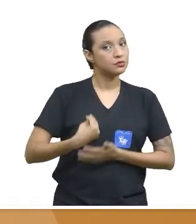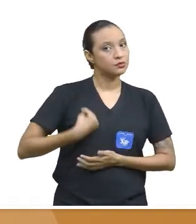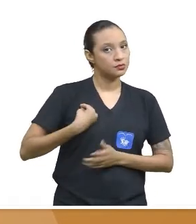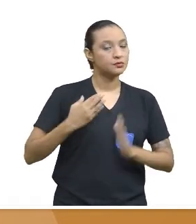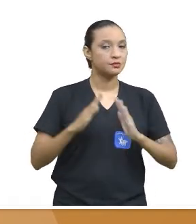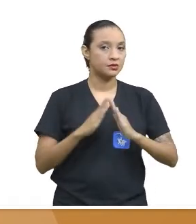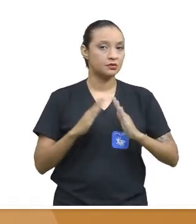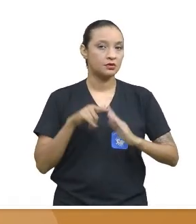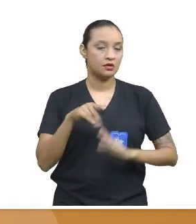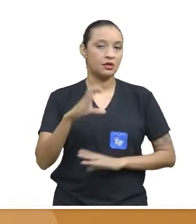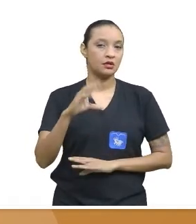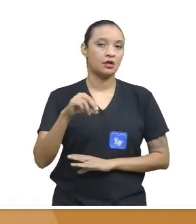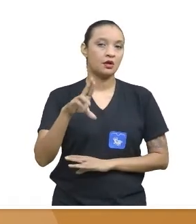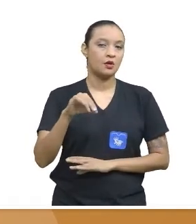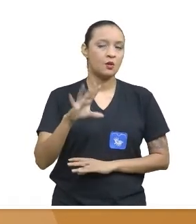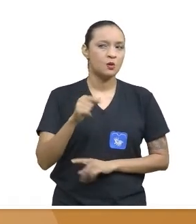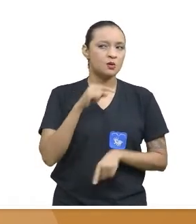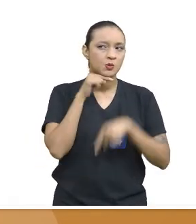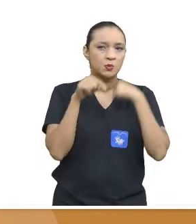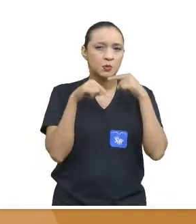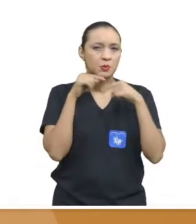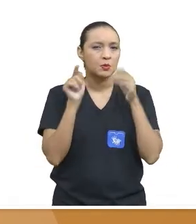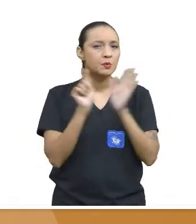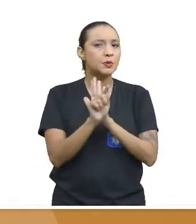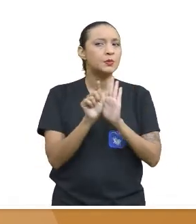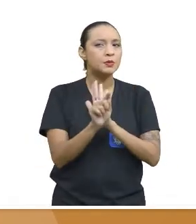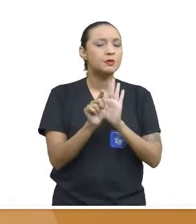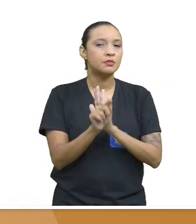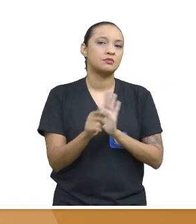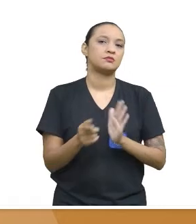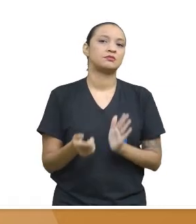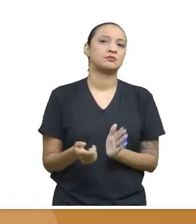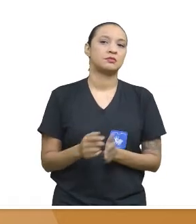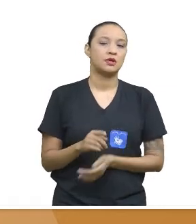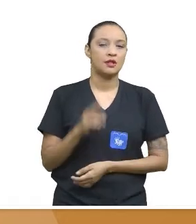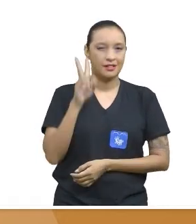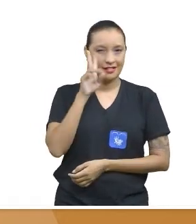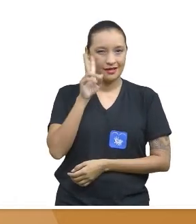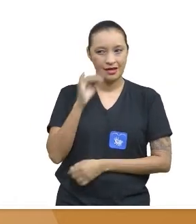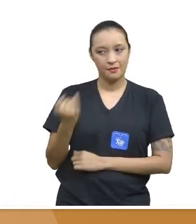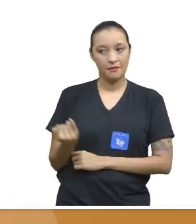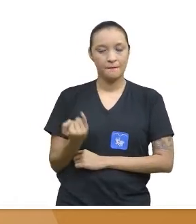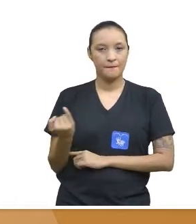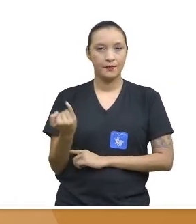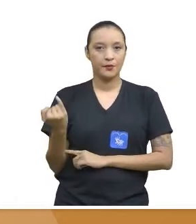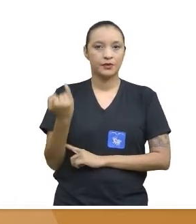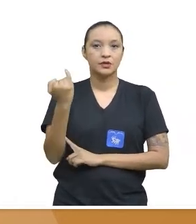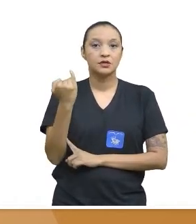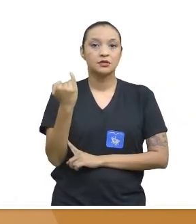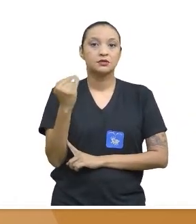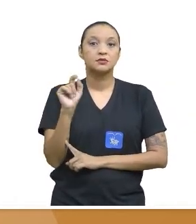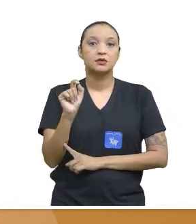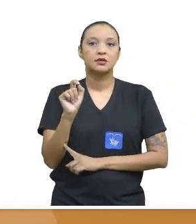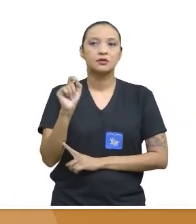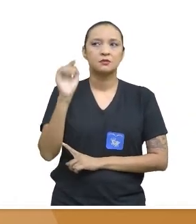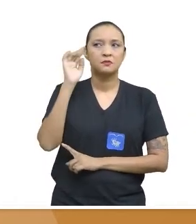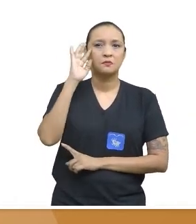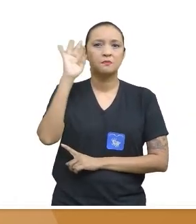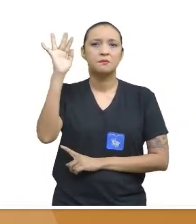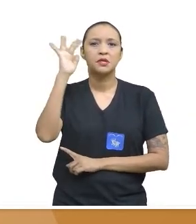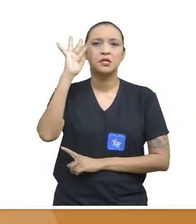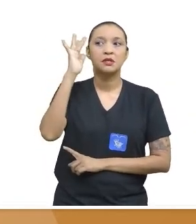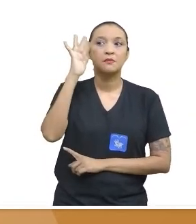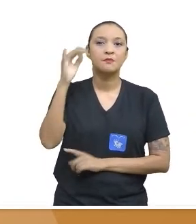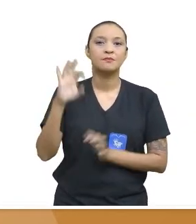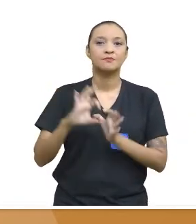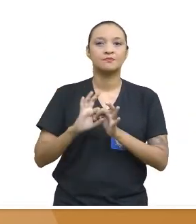colônias a questionarem. Senhores, lembrem-se daquela importância que a gente falou sobre a questão do pensamento livre, do